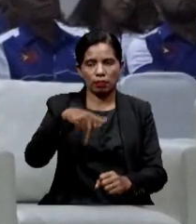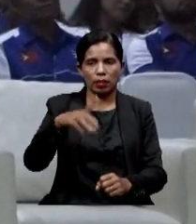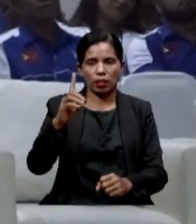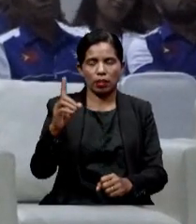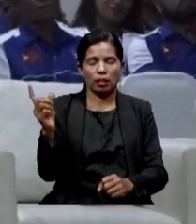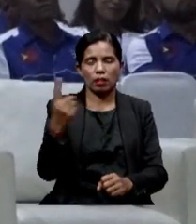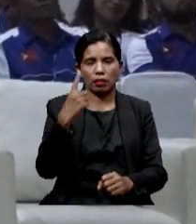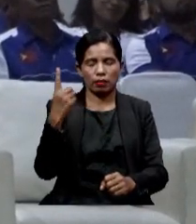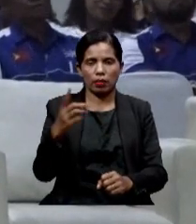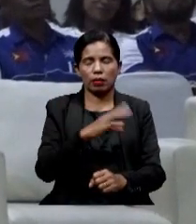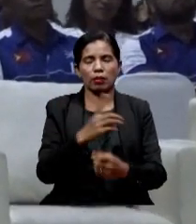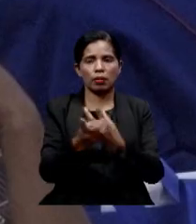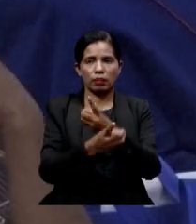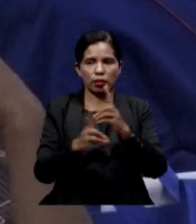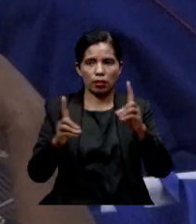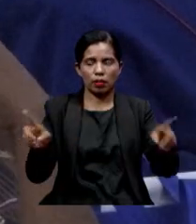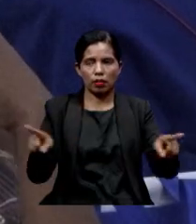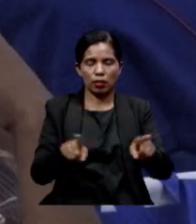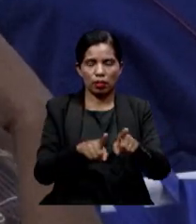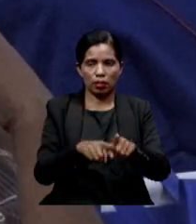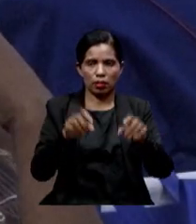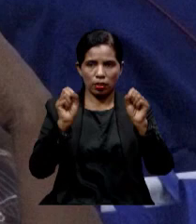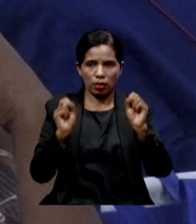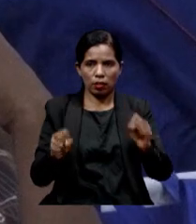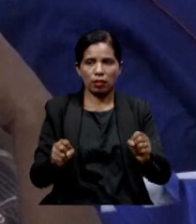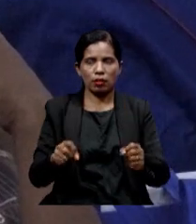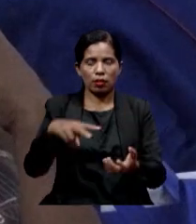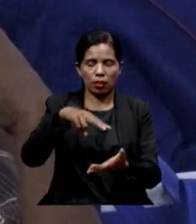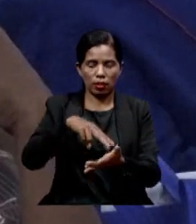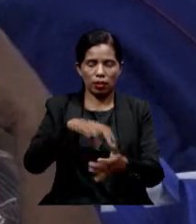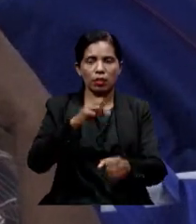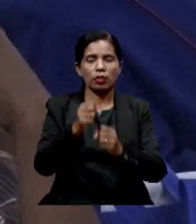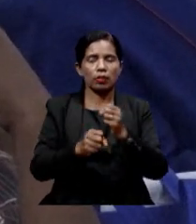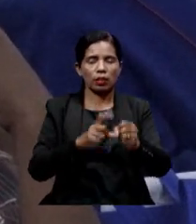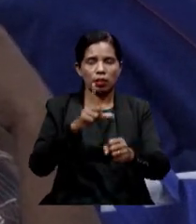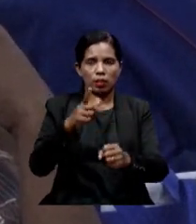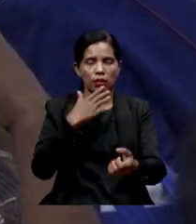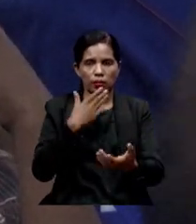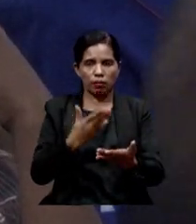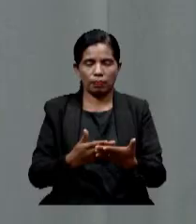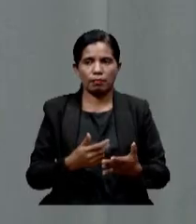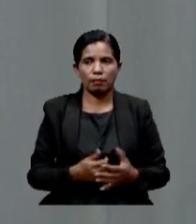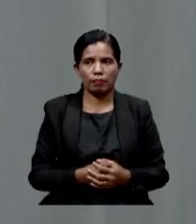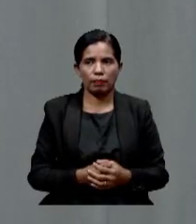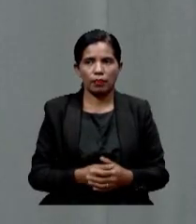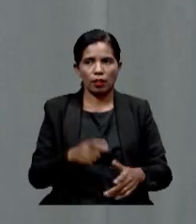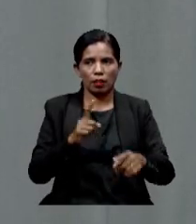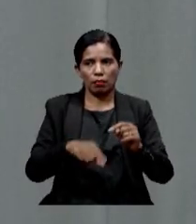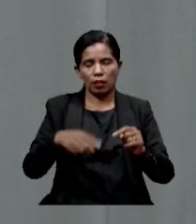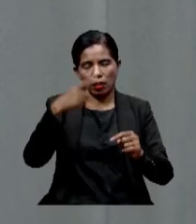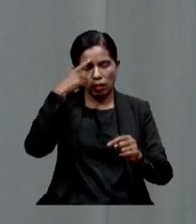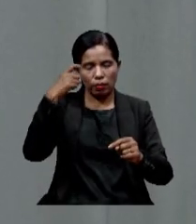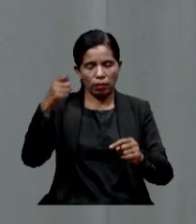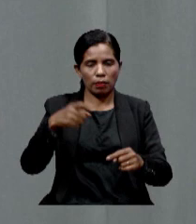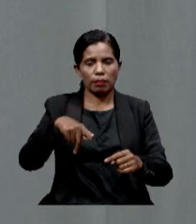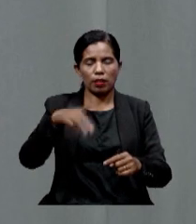fatin ho prinsipu demokrasia, hanesan alvo ida ho di hari sosiedade ida nebe moderno. La bele hanoin deit PD manan ba